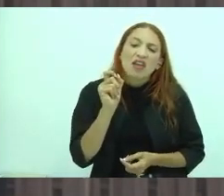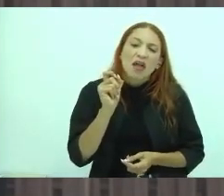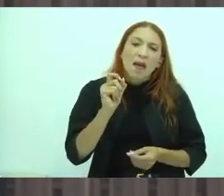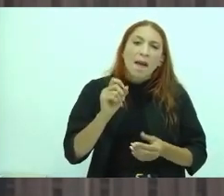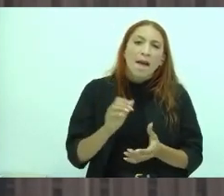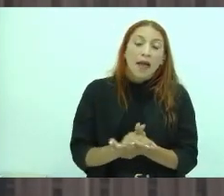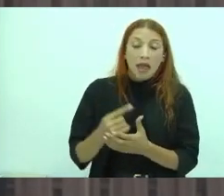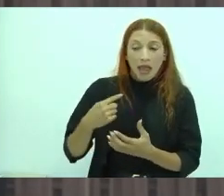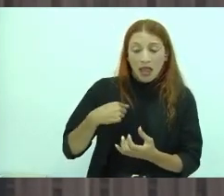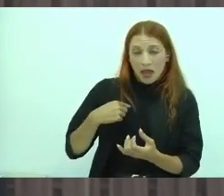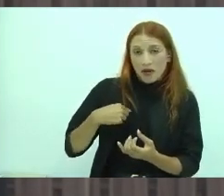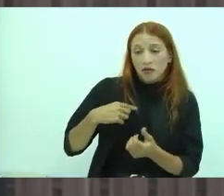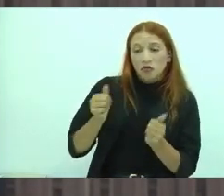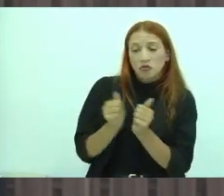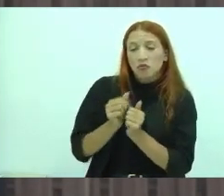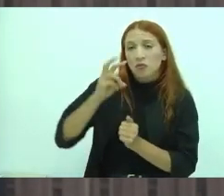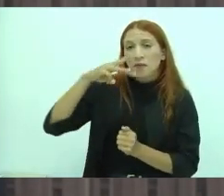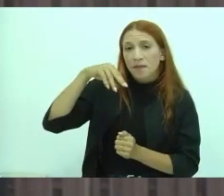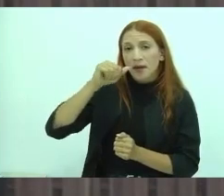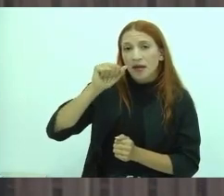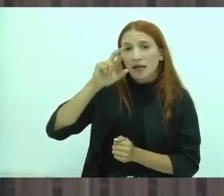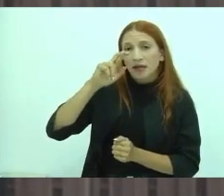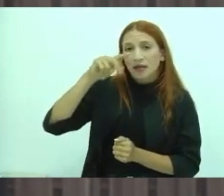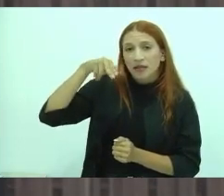meu e do meu amigo Marcos Gomes.